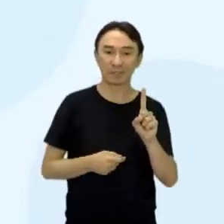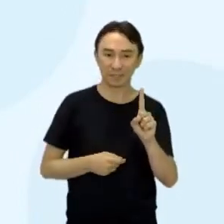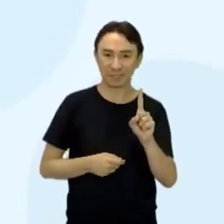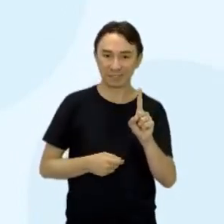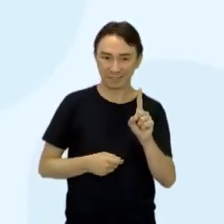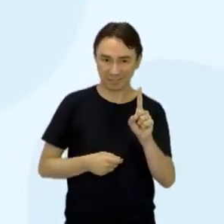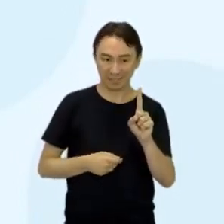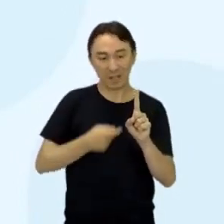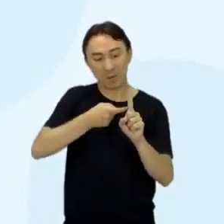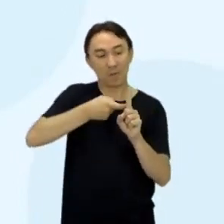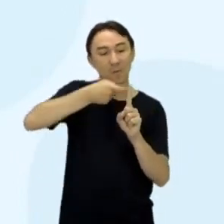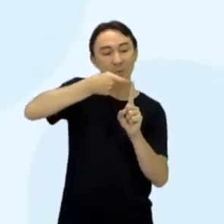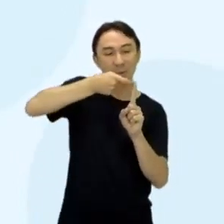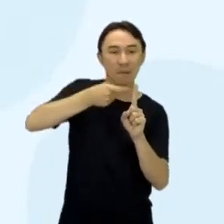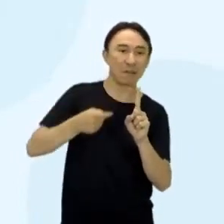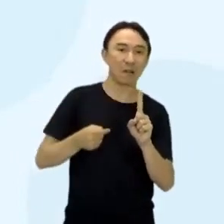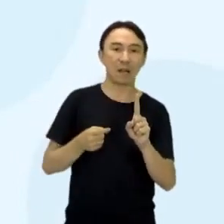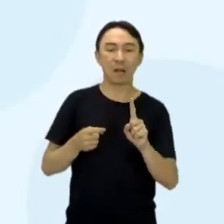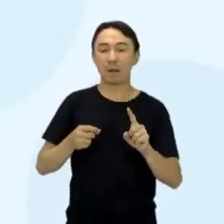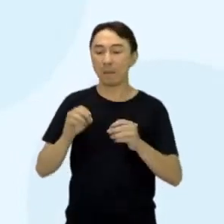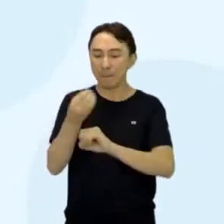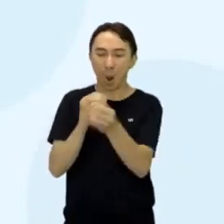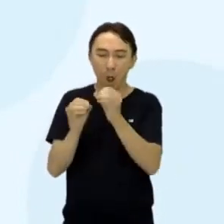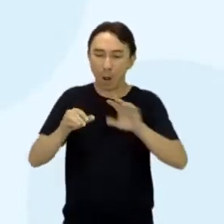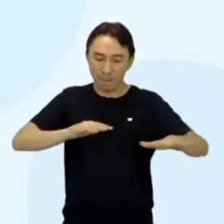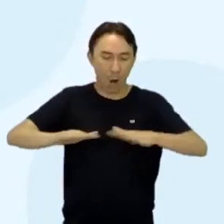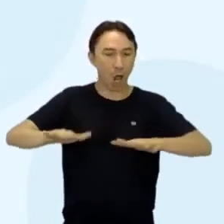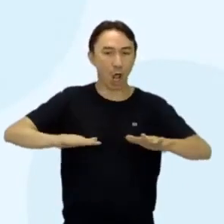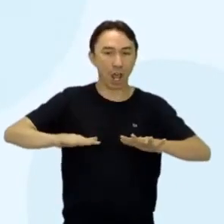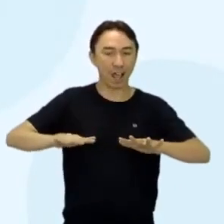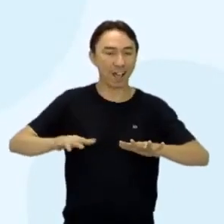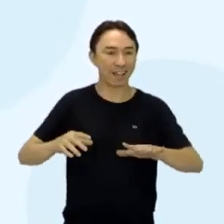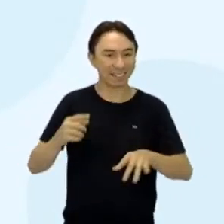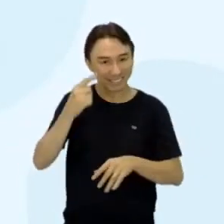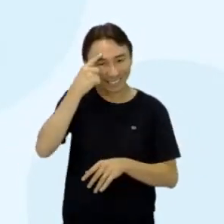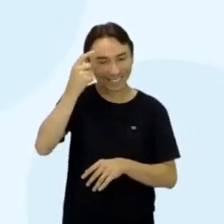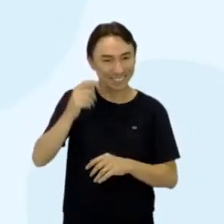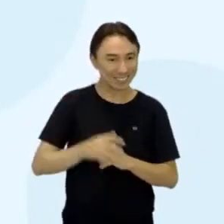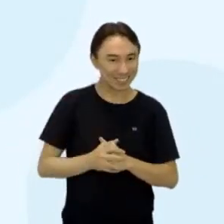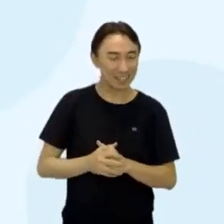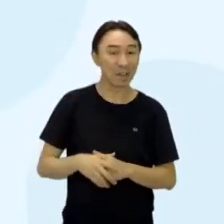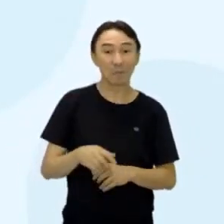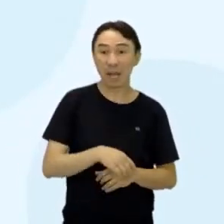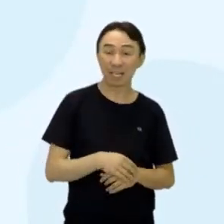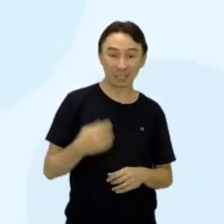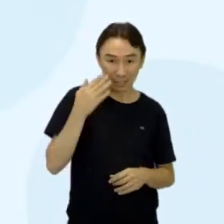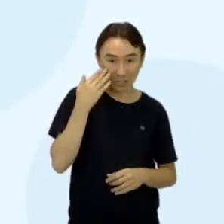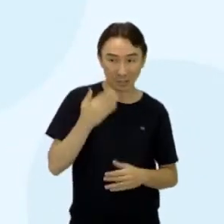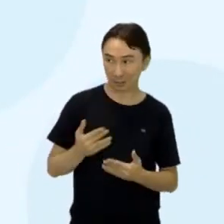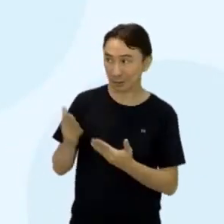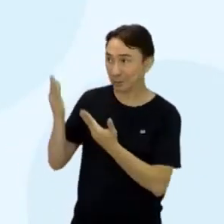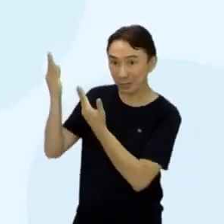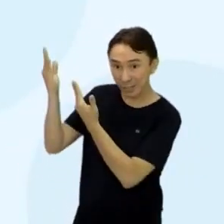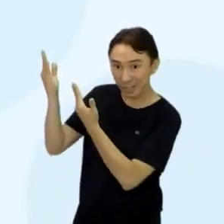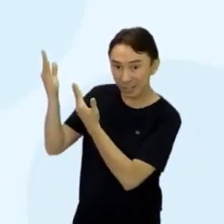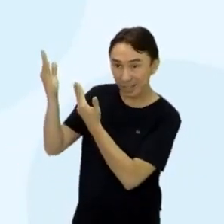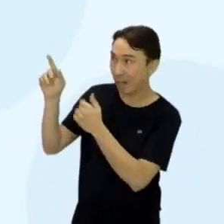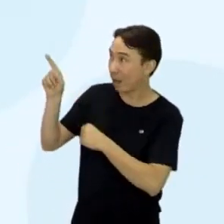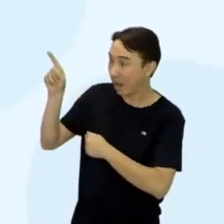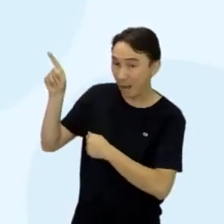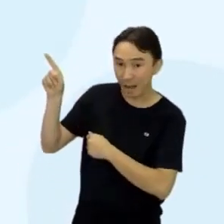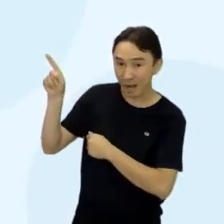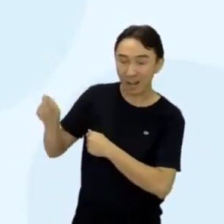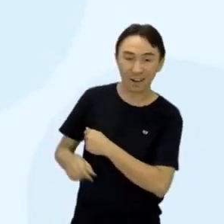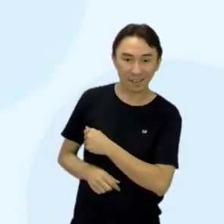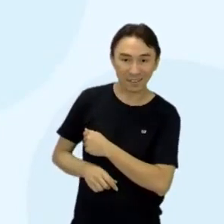Dá até para medir, fazer uma comparação com o famoso termômetro. Já no caso da direita, indo para a direita,